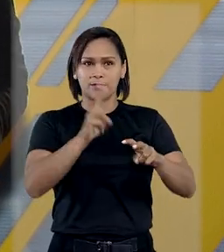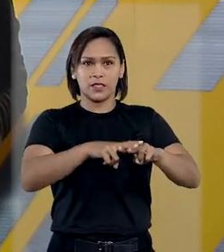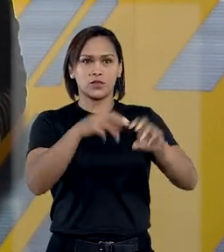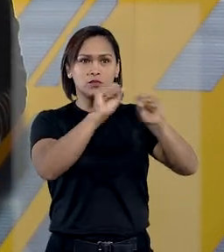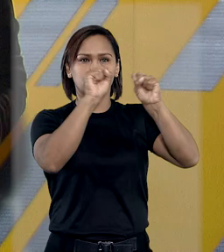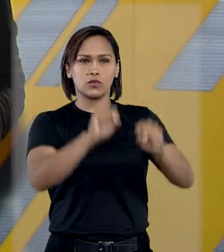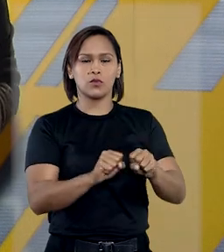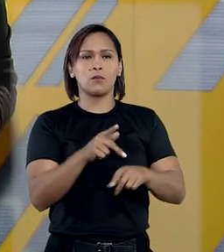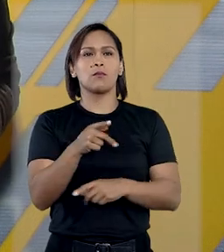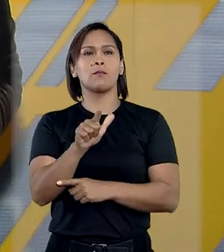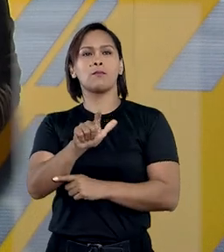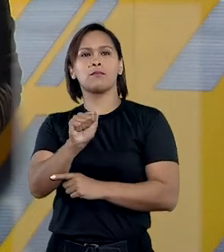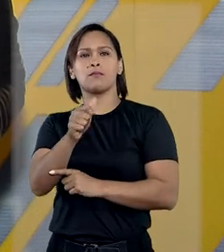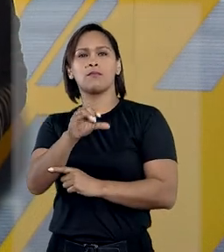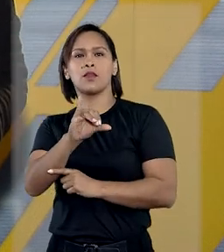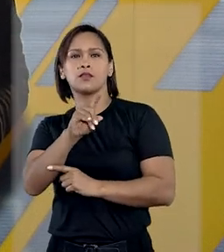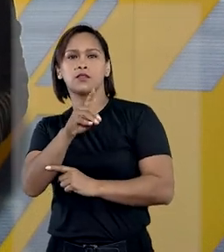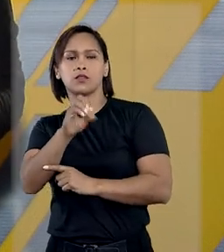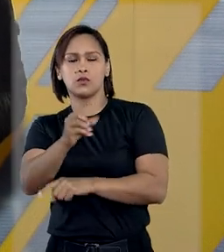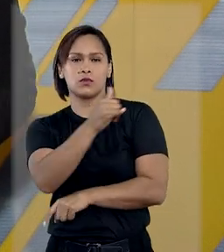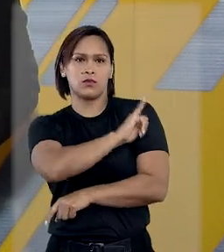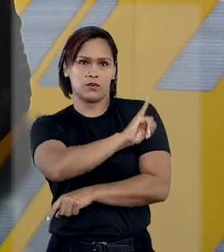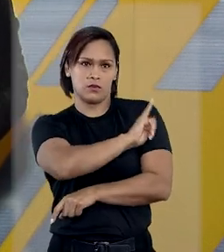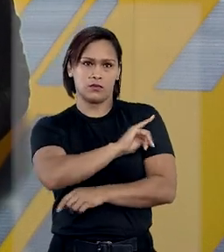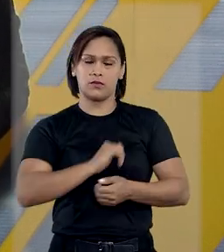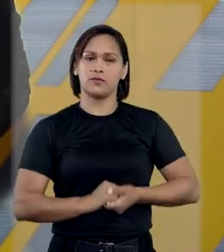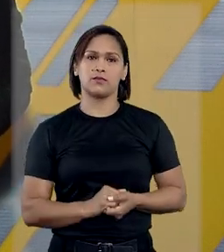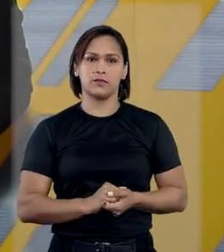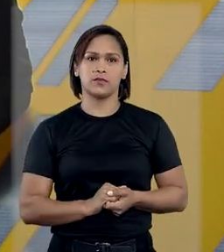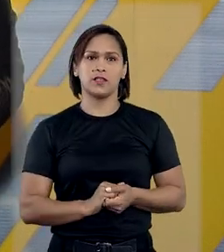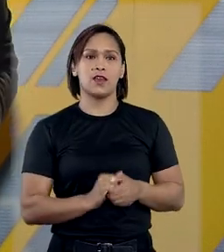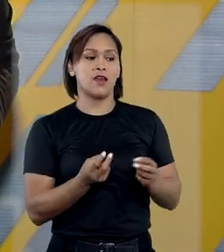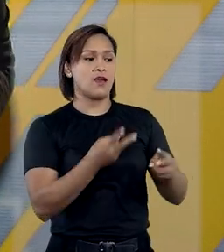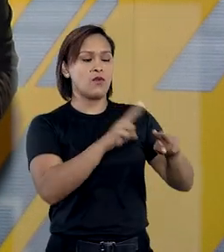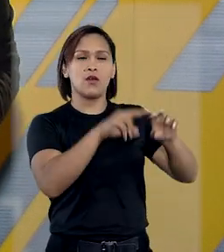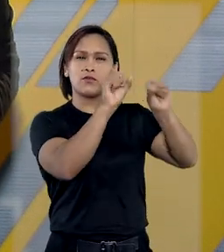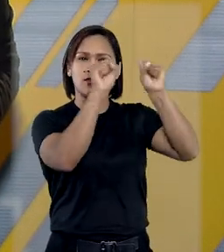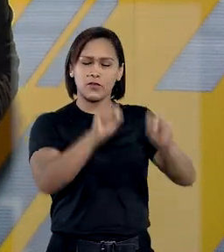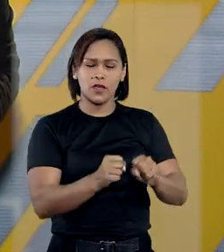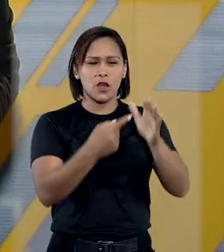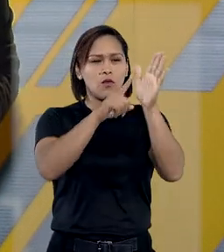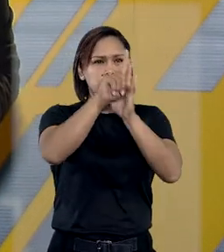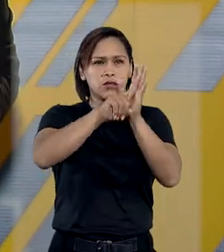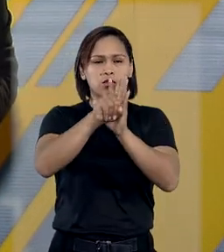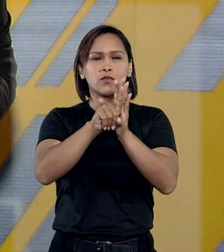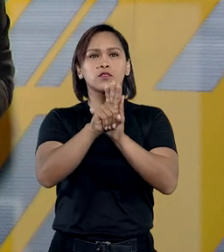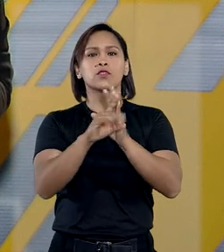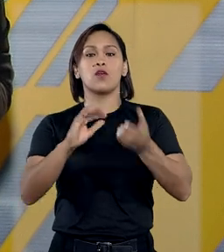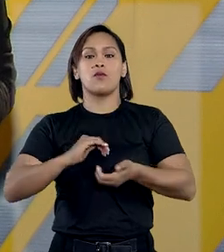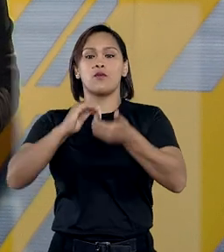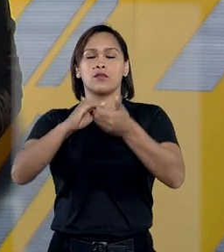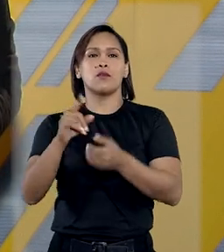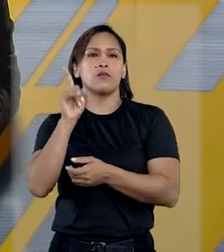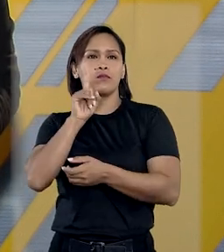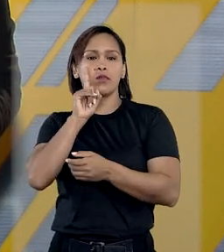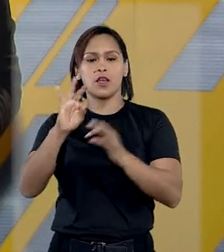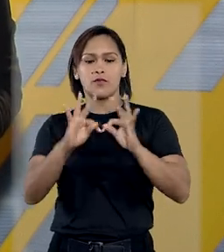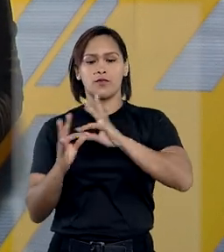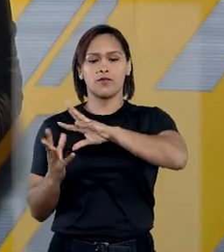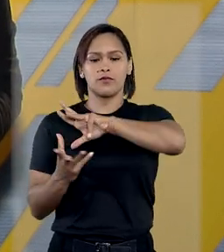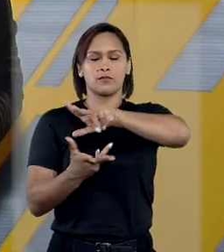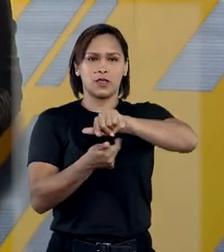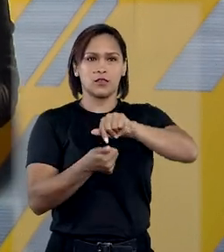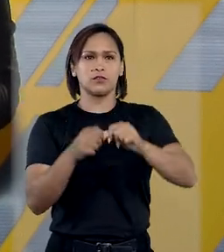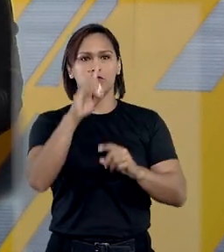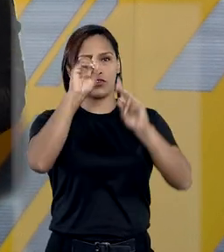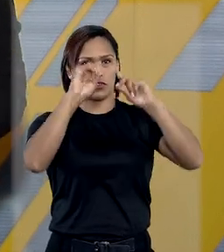preso no Instituto Penal Plácido de Sá Carvalho, no Rio de Janeiro. A unidade passou por inspeções da Corte Interamericana de Direitos